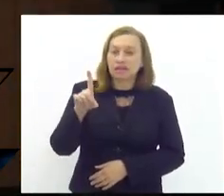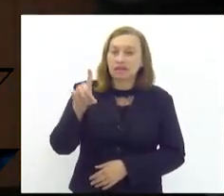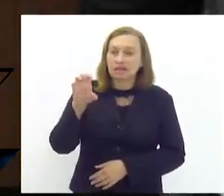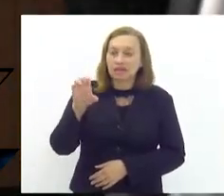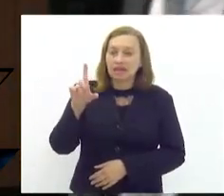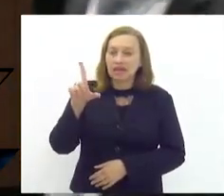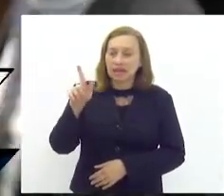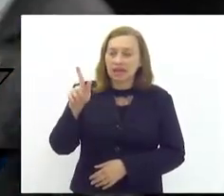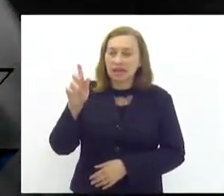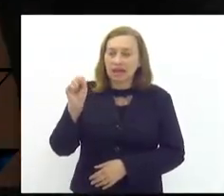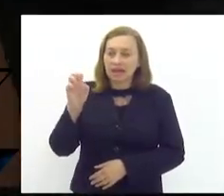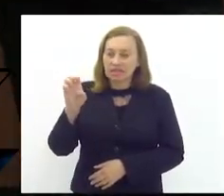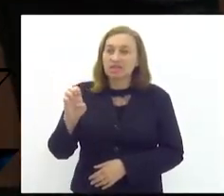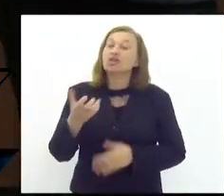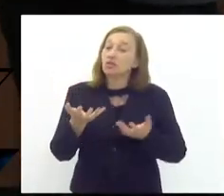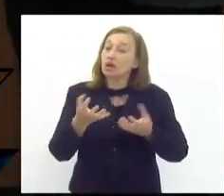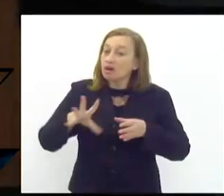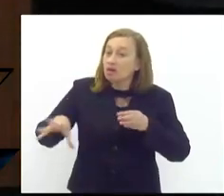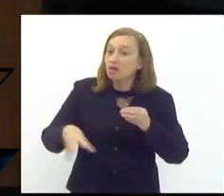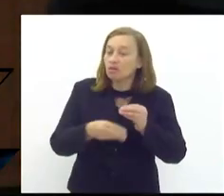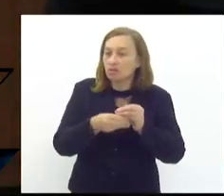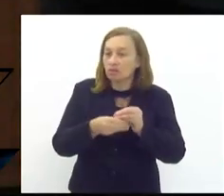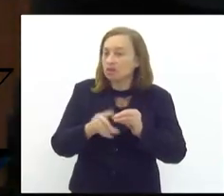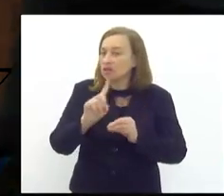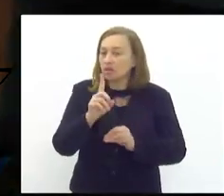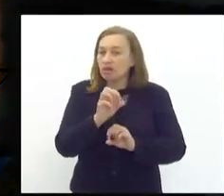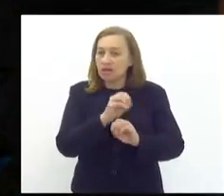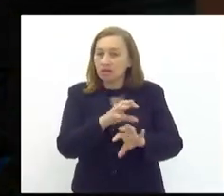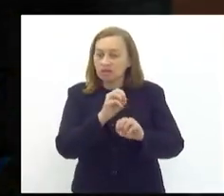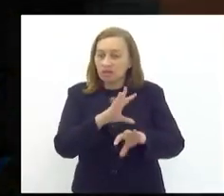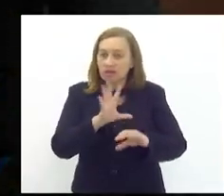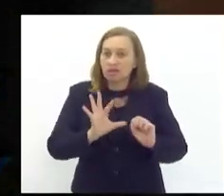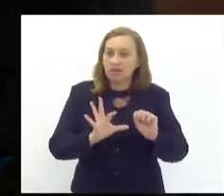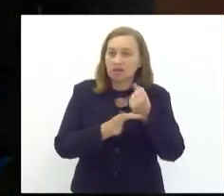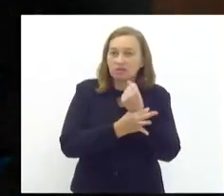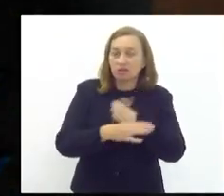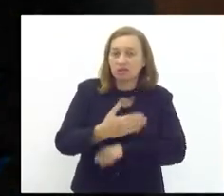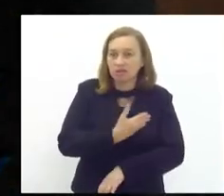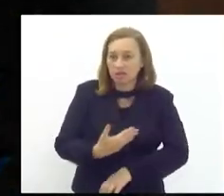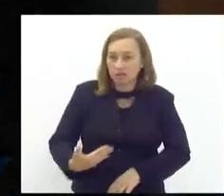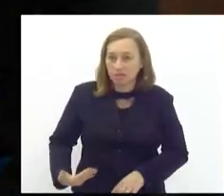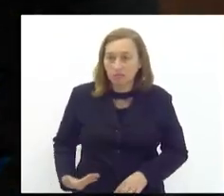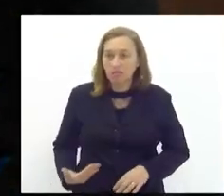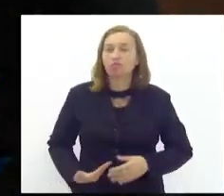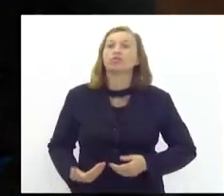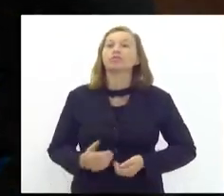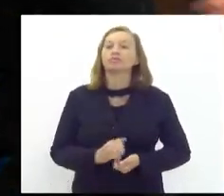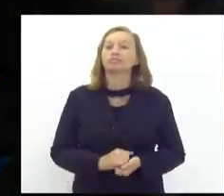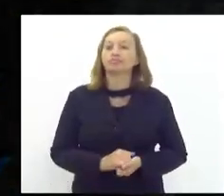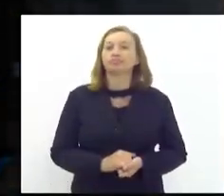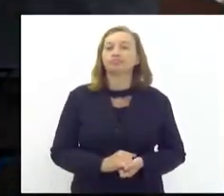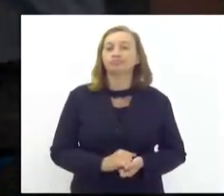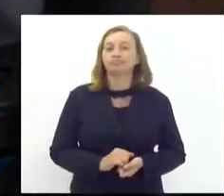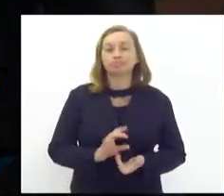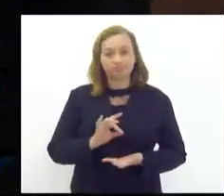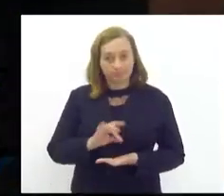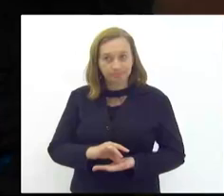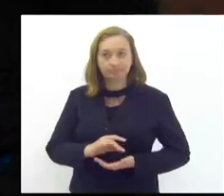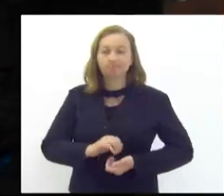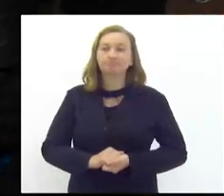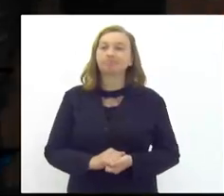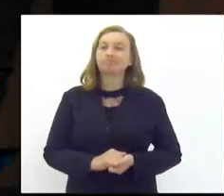que eu quero aí inserir que na realidade não é educação é segurança pública de gaze na realidade a segurança